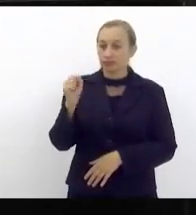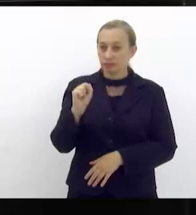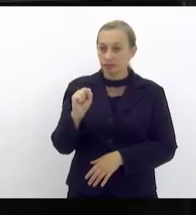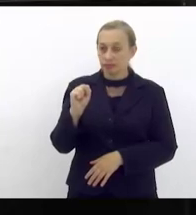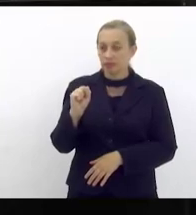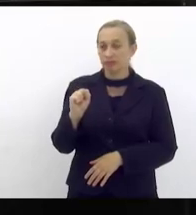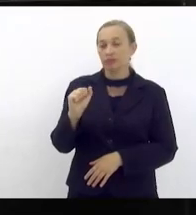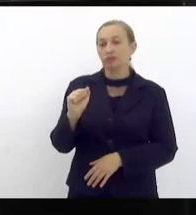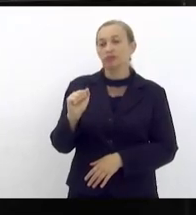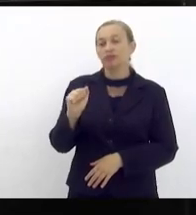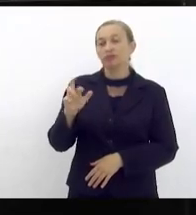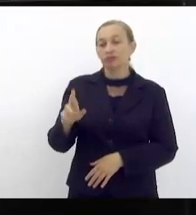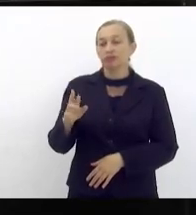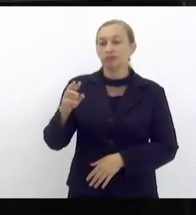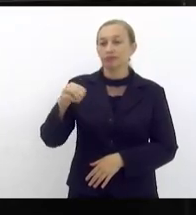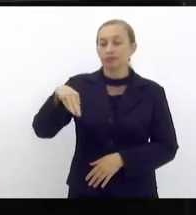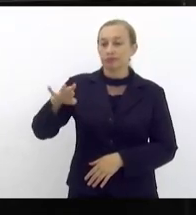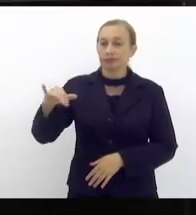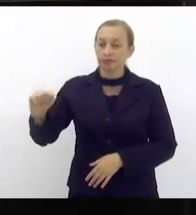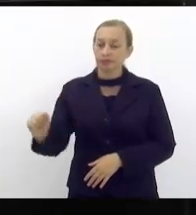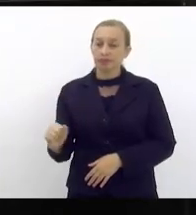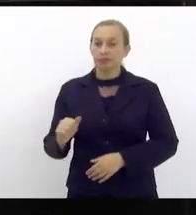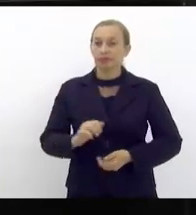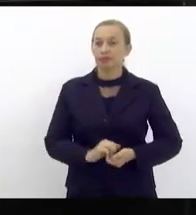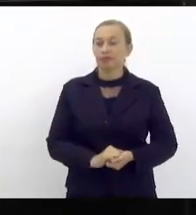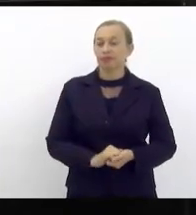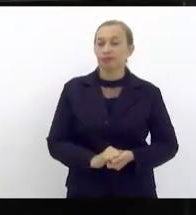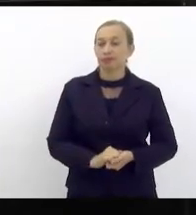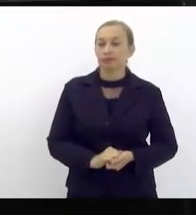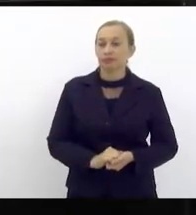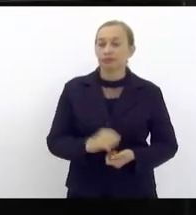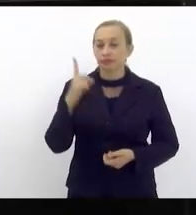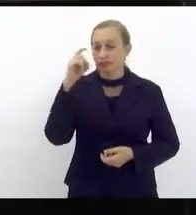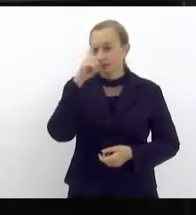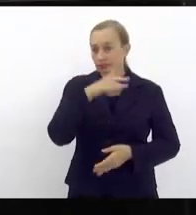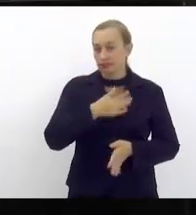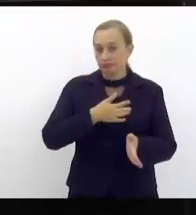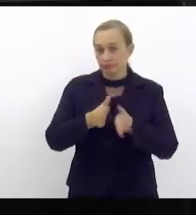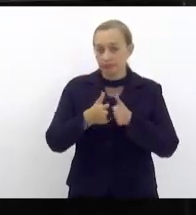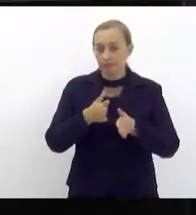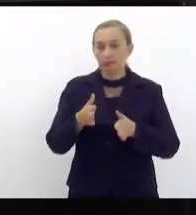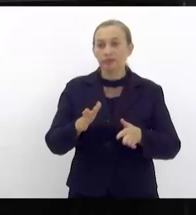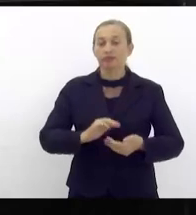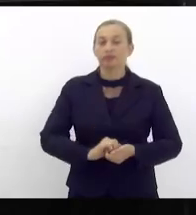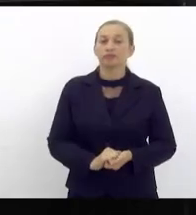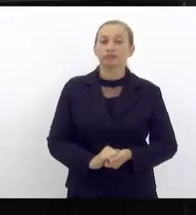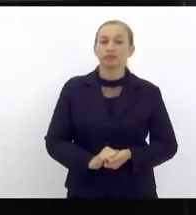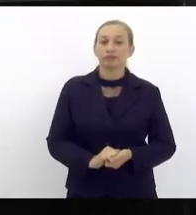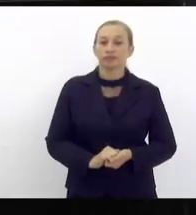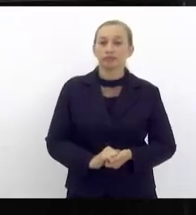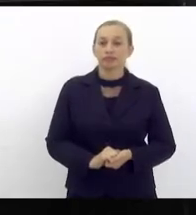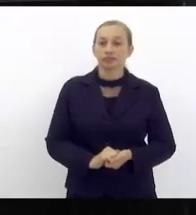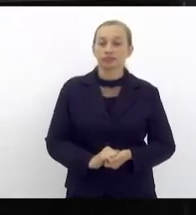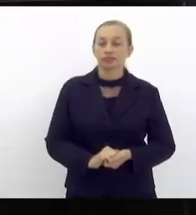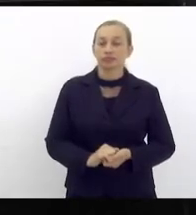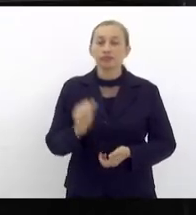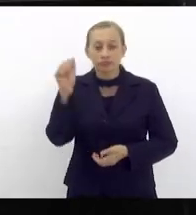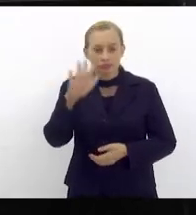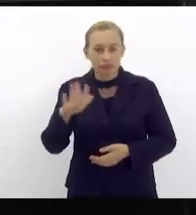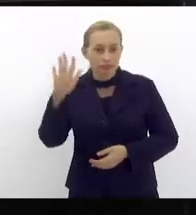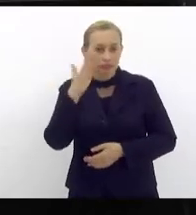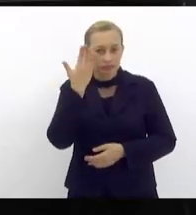aquilo que foi convencionado chamar de difícil acesso ou seja um Panorama Geral